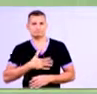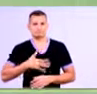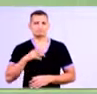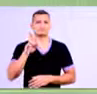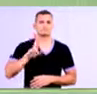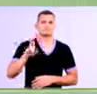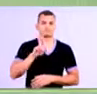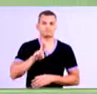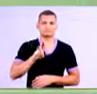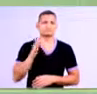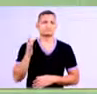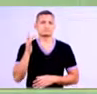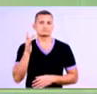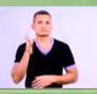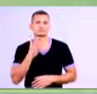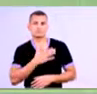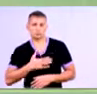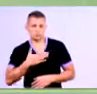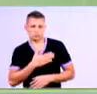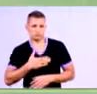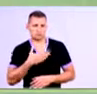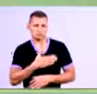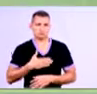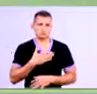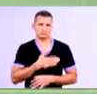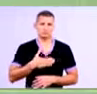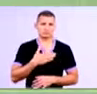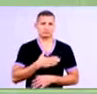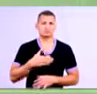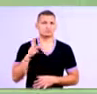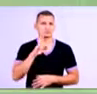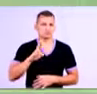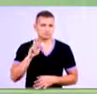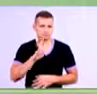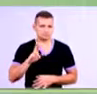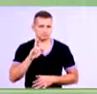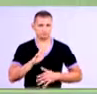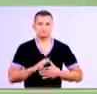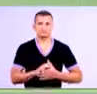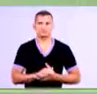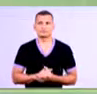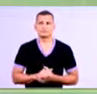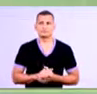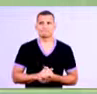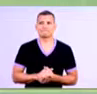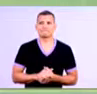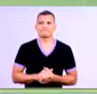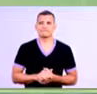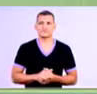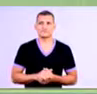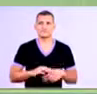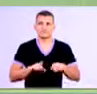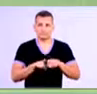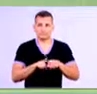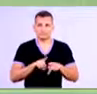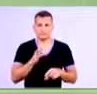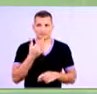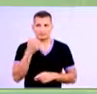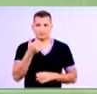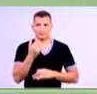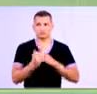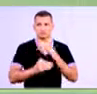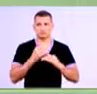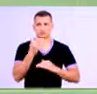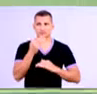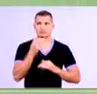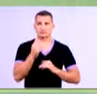o gosto, o prazer do usuário em utilizar a interface. Procura-se também melhorar o desempenho,